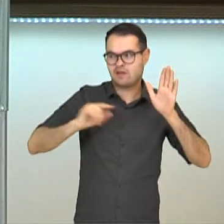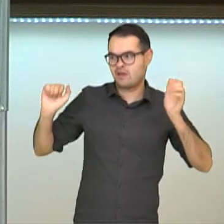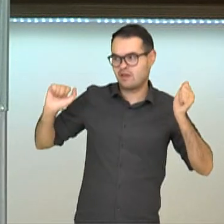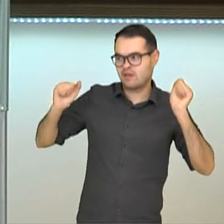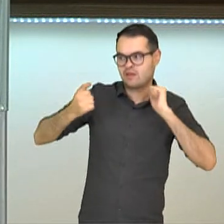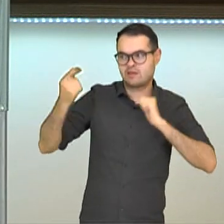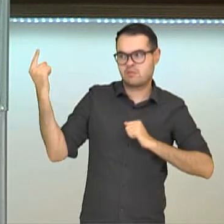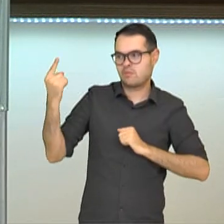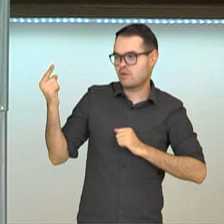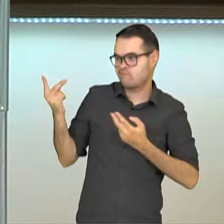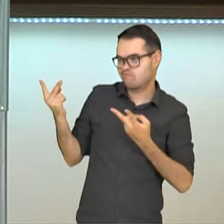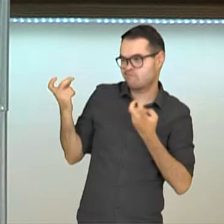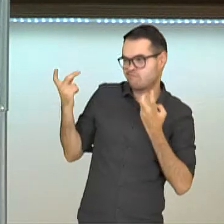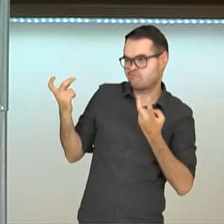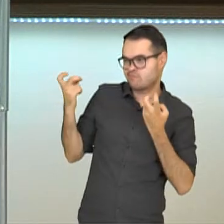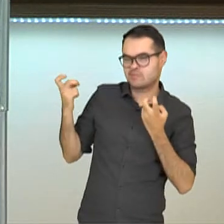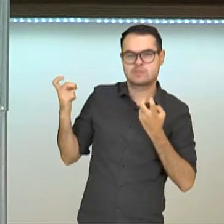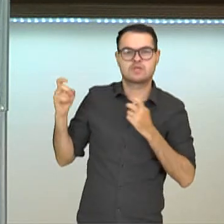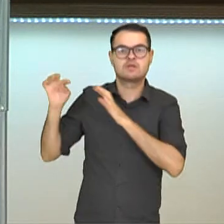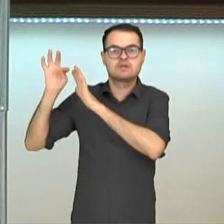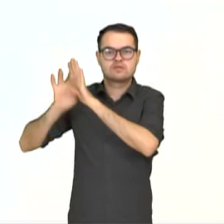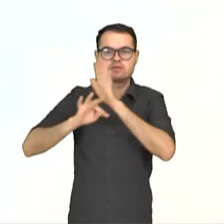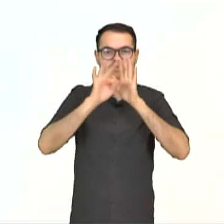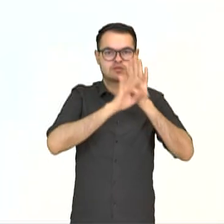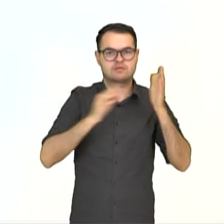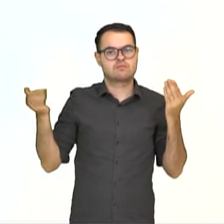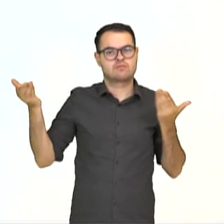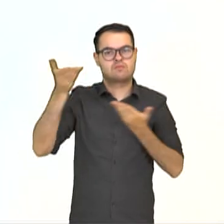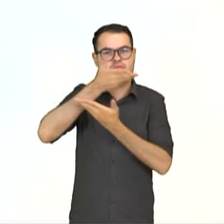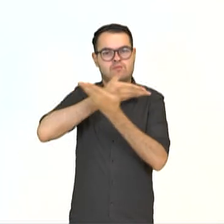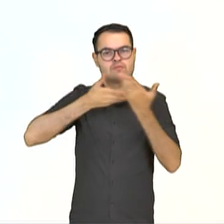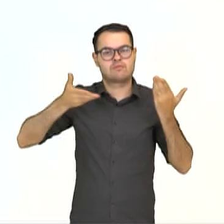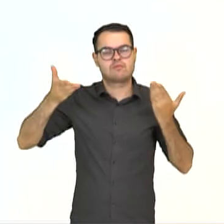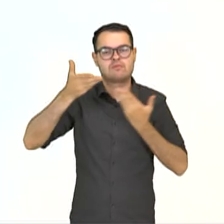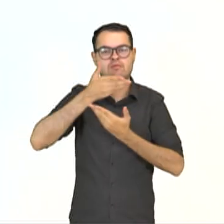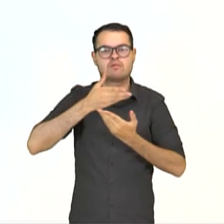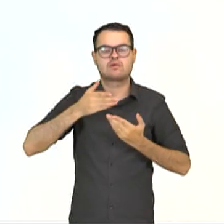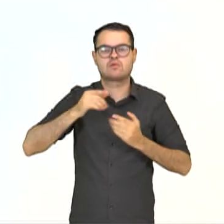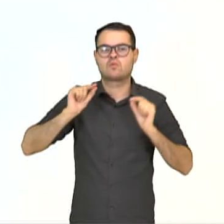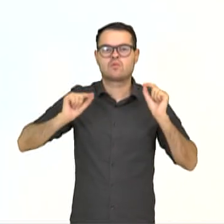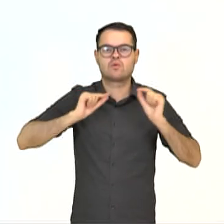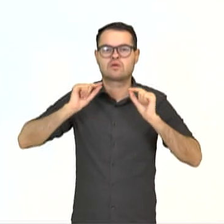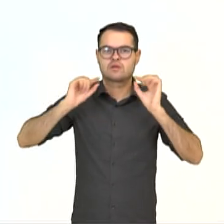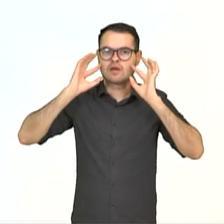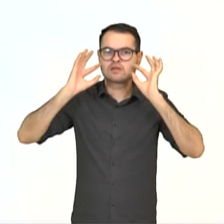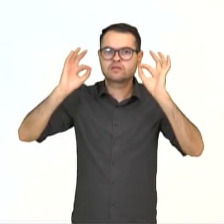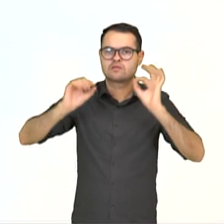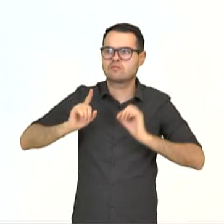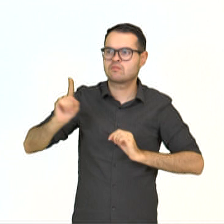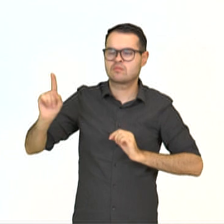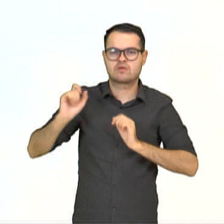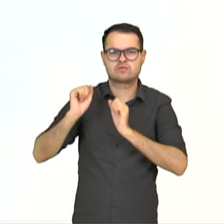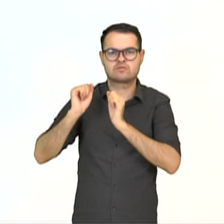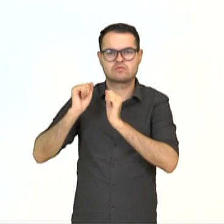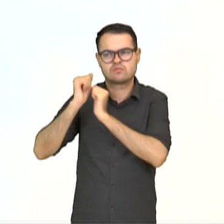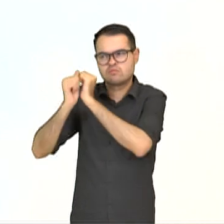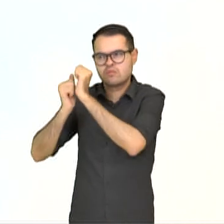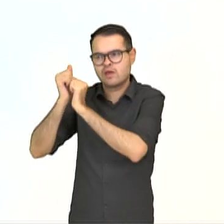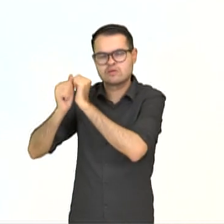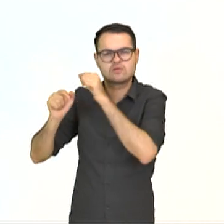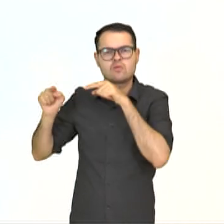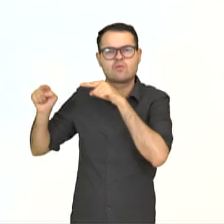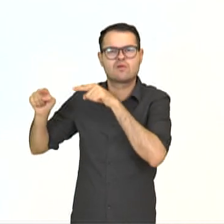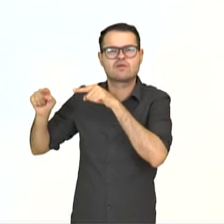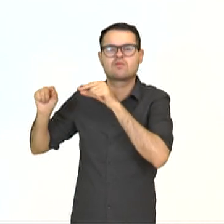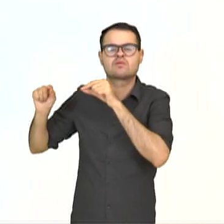seja, uma relação de intertextualidade. O que mais chama a sua atenção na tela O Beijo, de Gustavo Klimt?